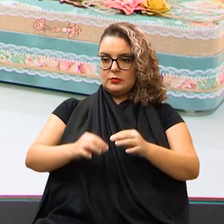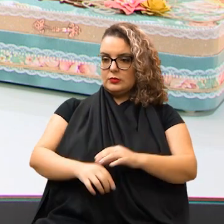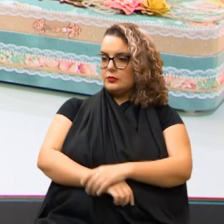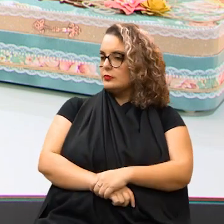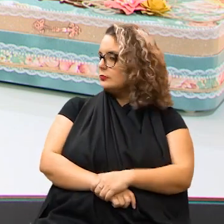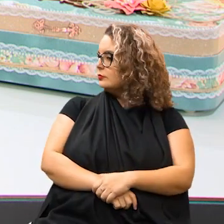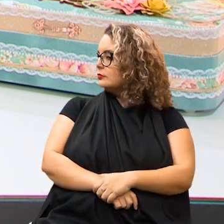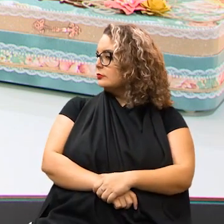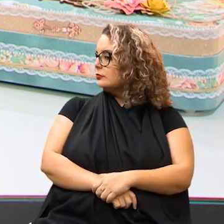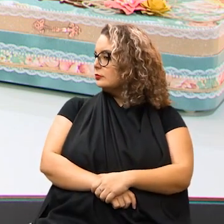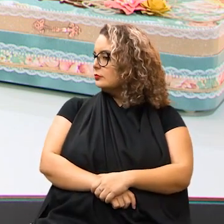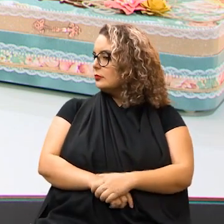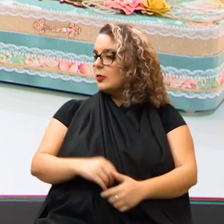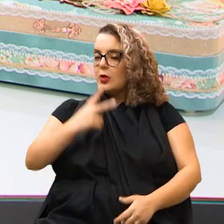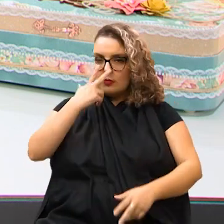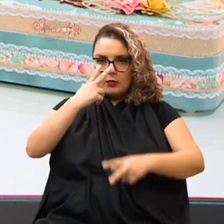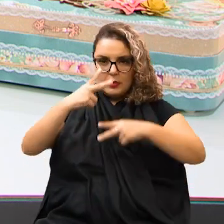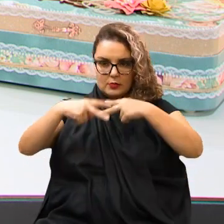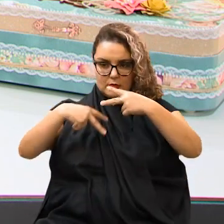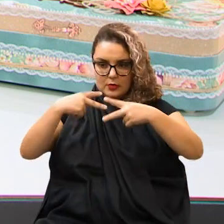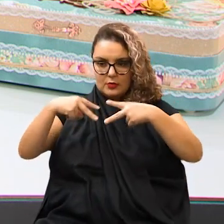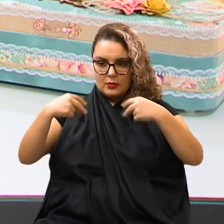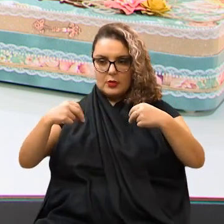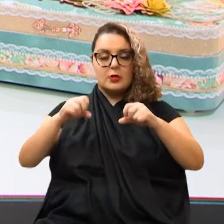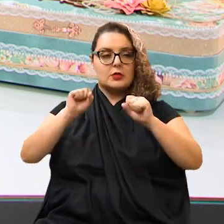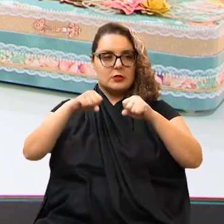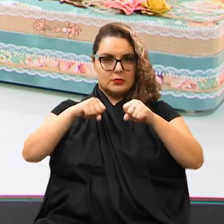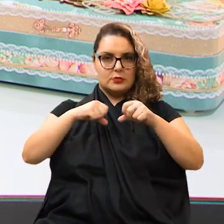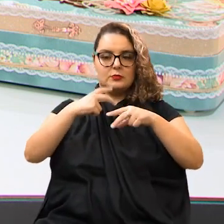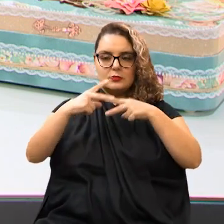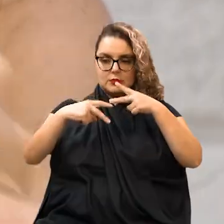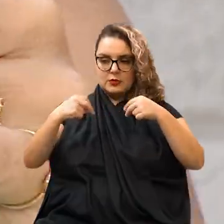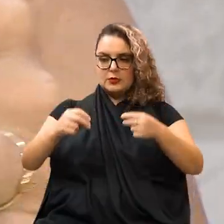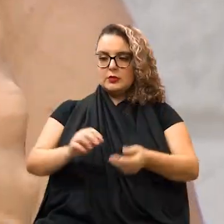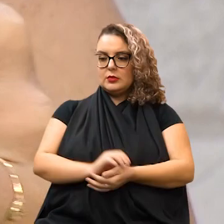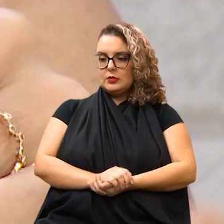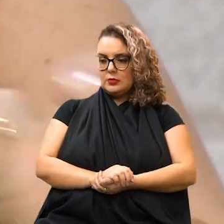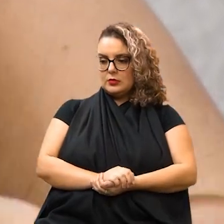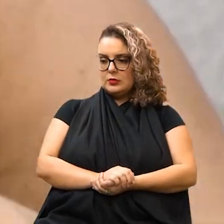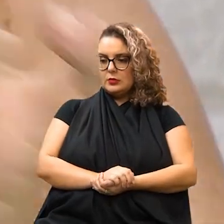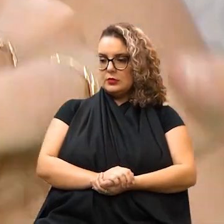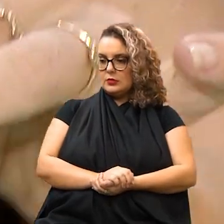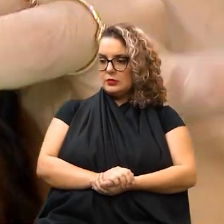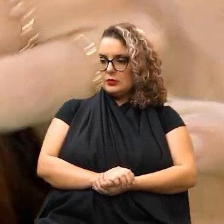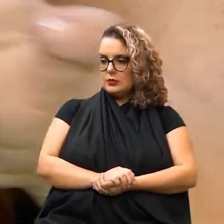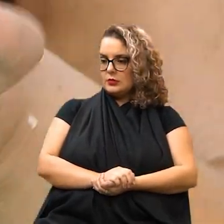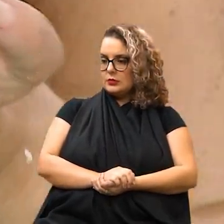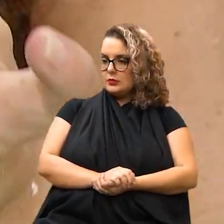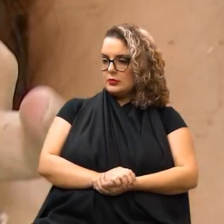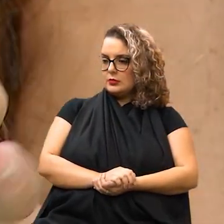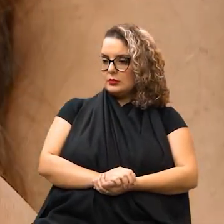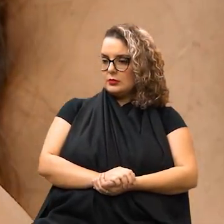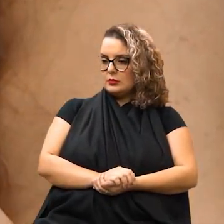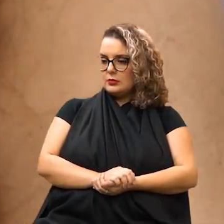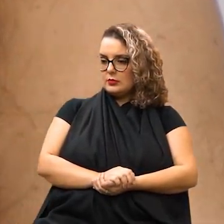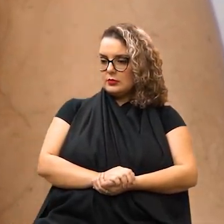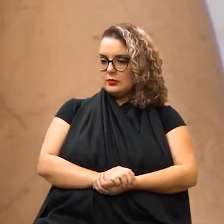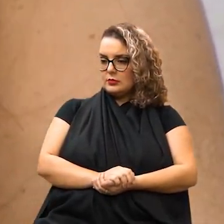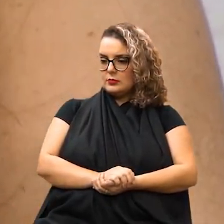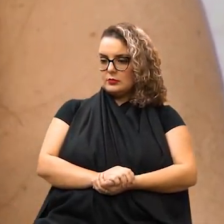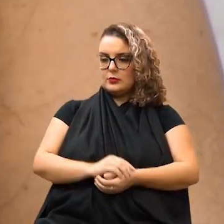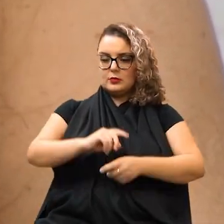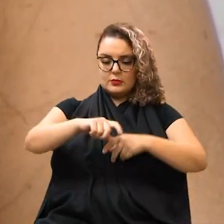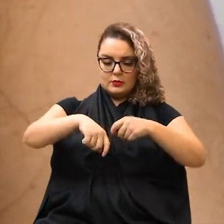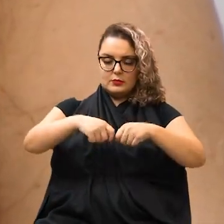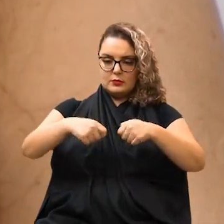fica assim. Como se fosse um laço. Como se fosse um laço. E aí eu vou amarrar ele aqui, pego uma das